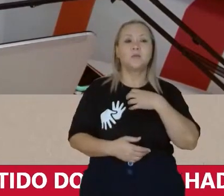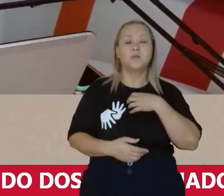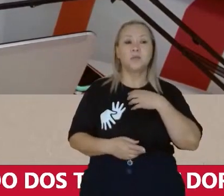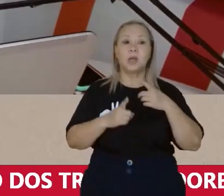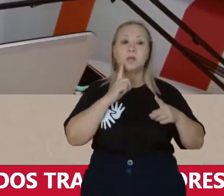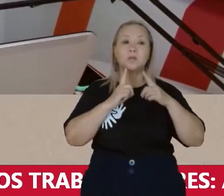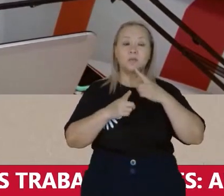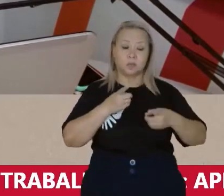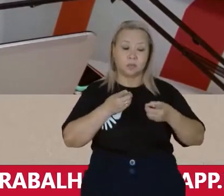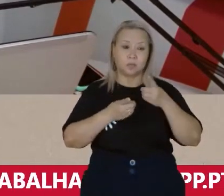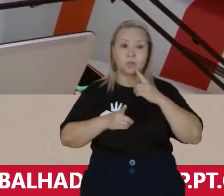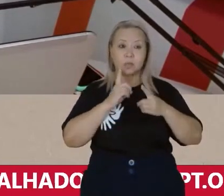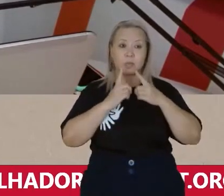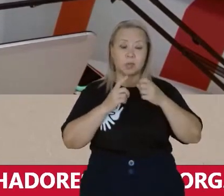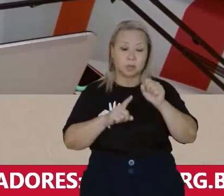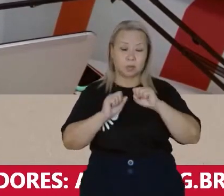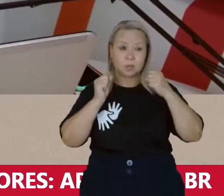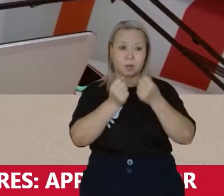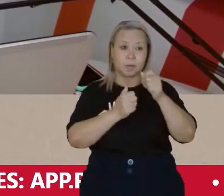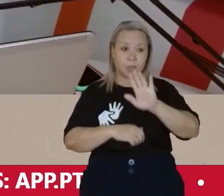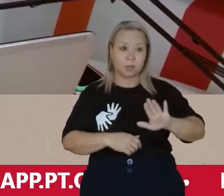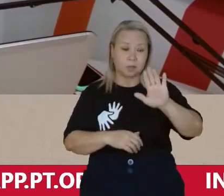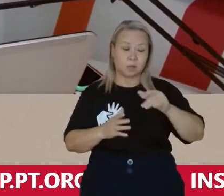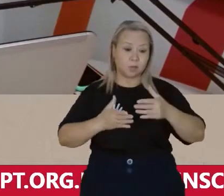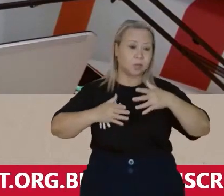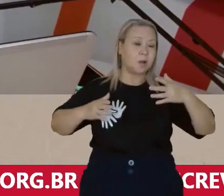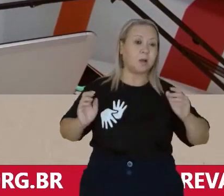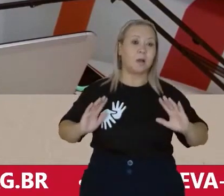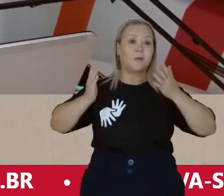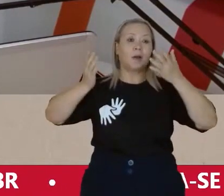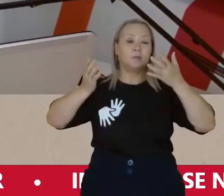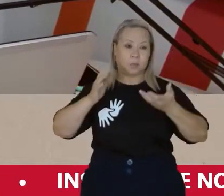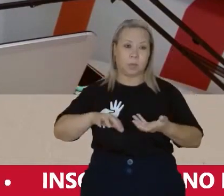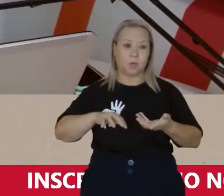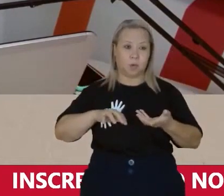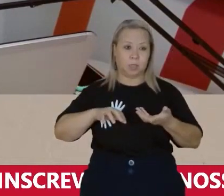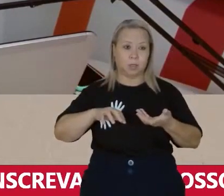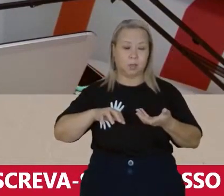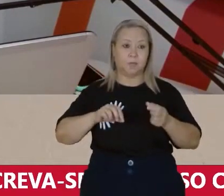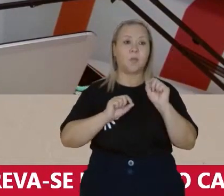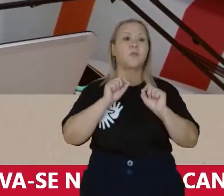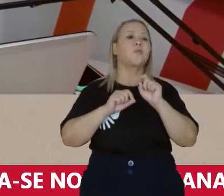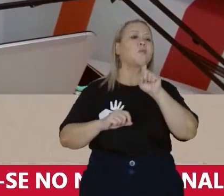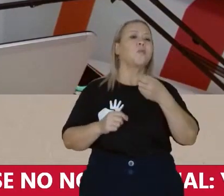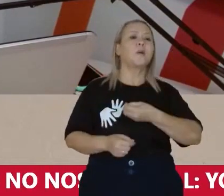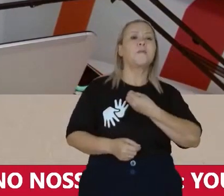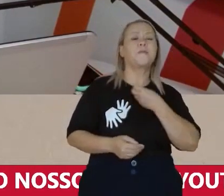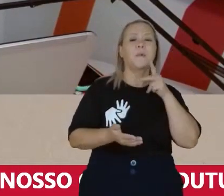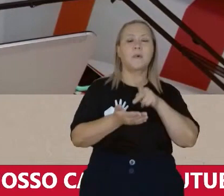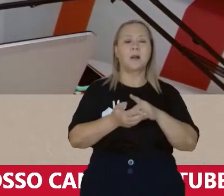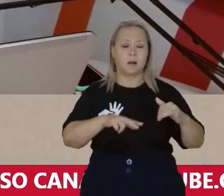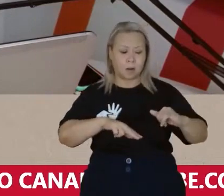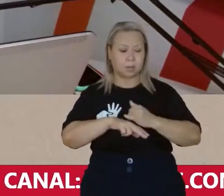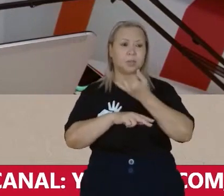didática, em seminários nacionais e com esses grandes eventos no Congresso Nacional, o que é a vida, a realidade das